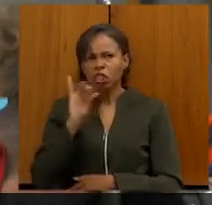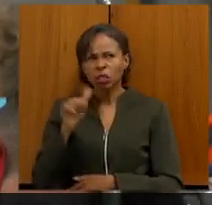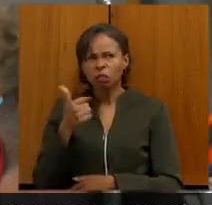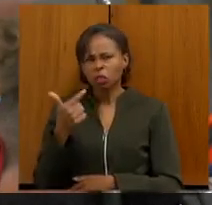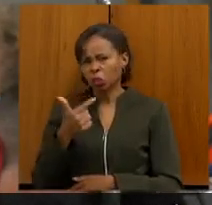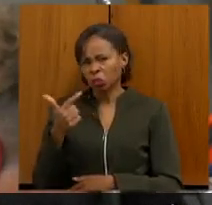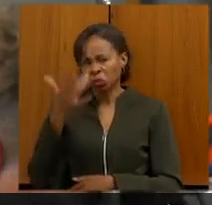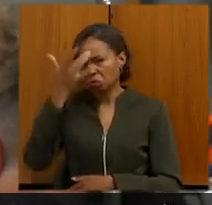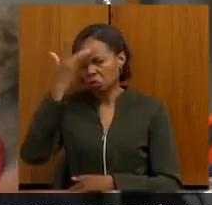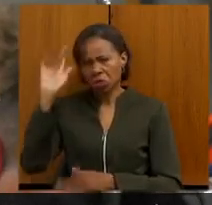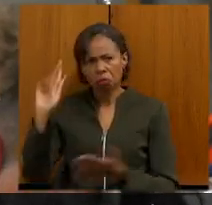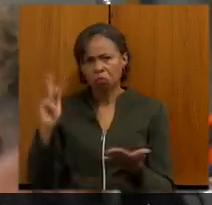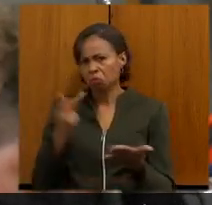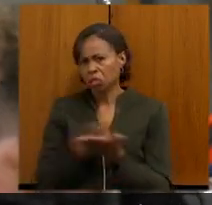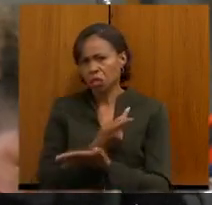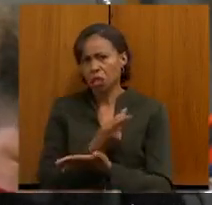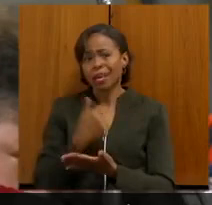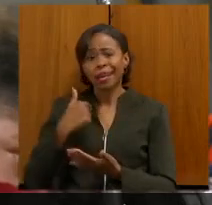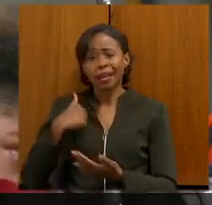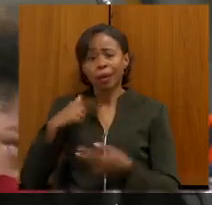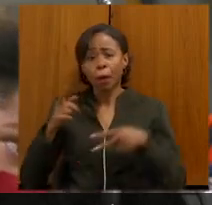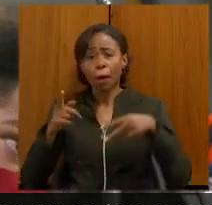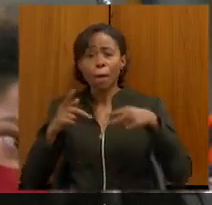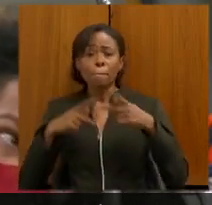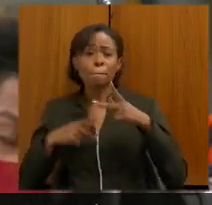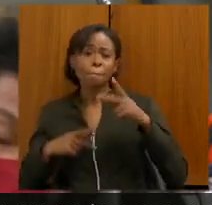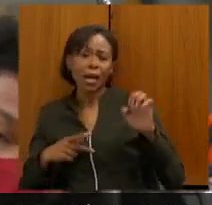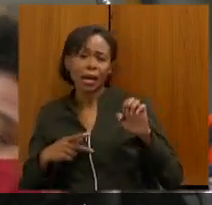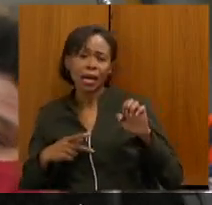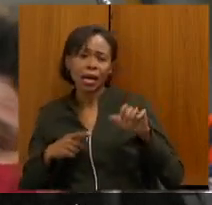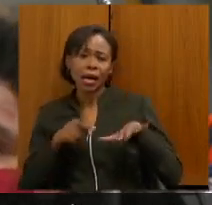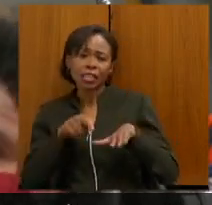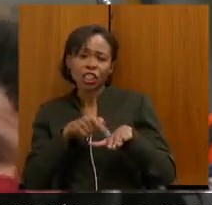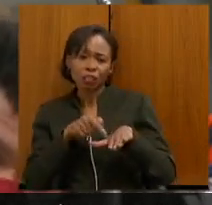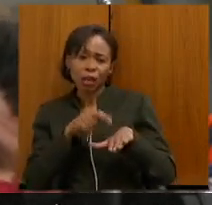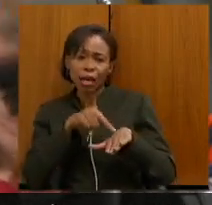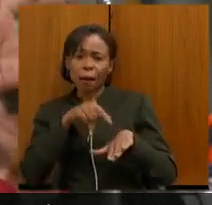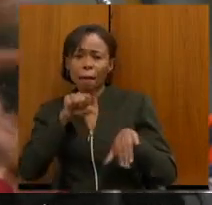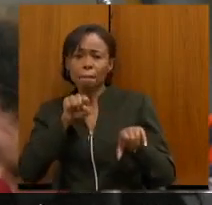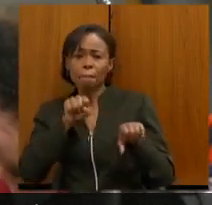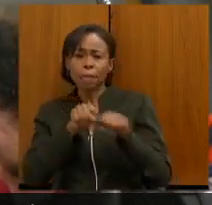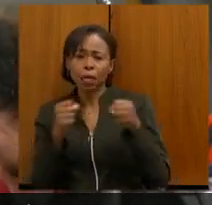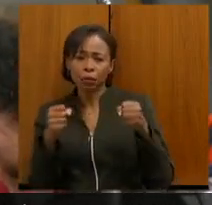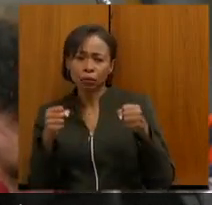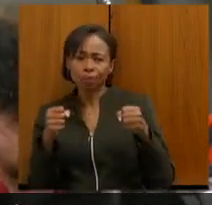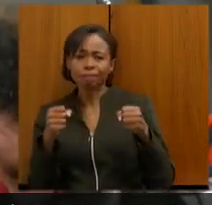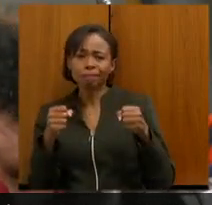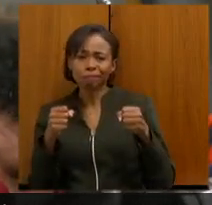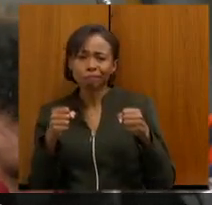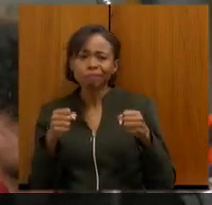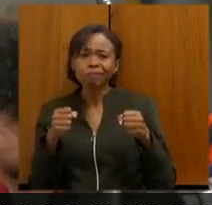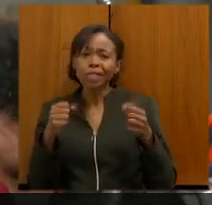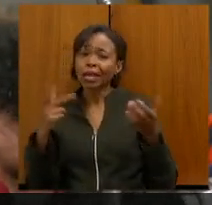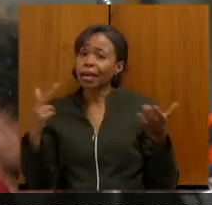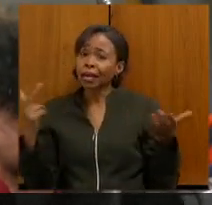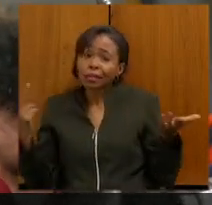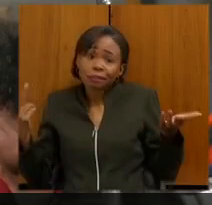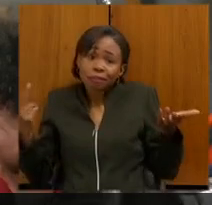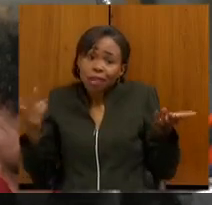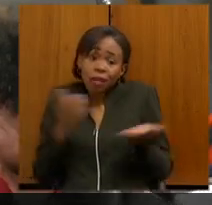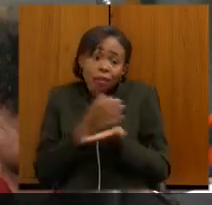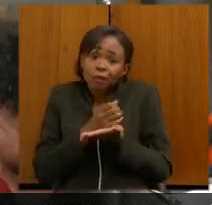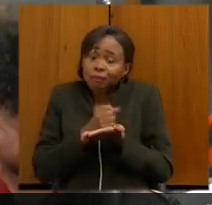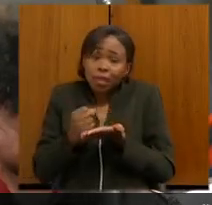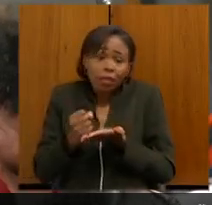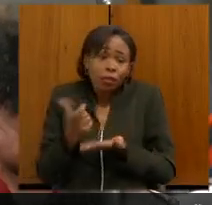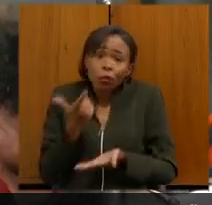sei se era para Deus não parar quebrei o pé direito aí que mudou a carroça tô porque não dá para fazer mais nada